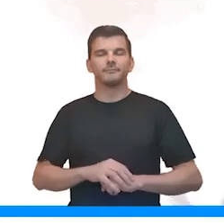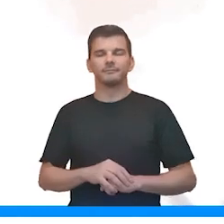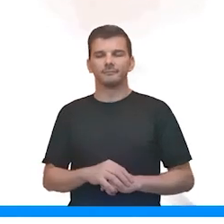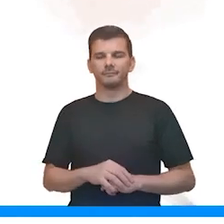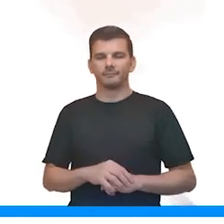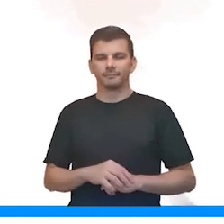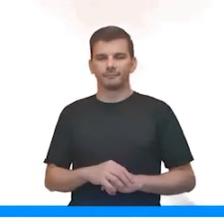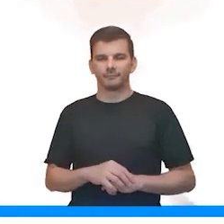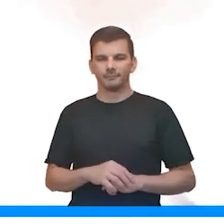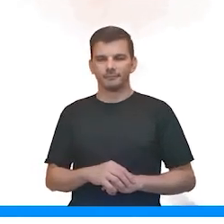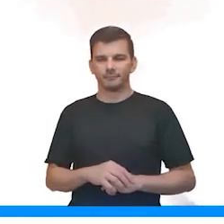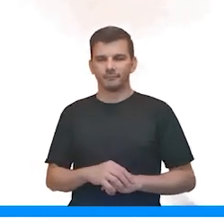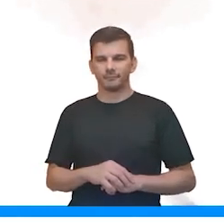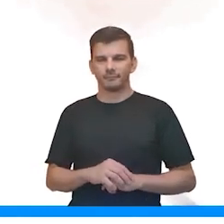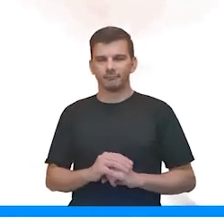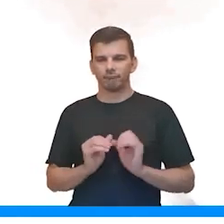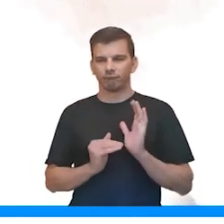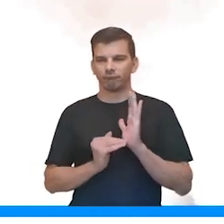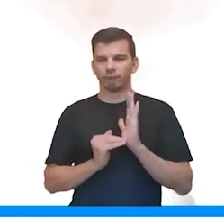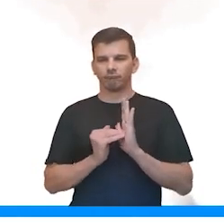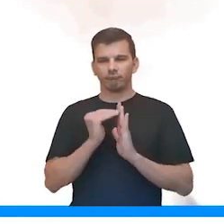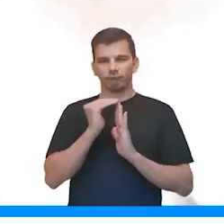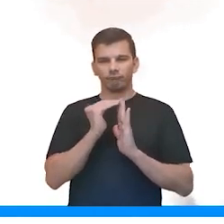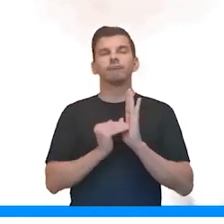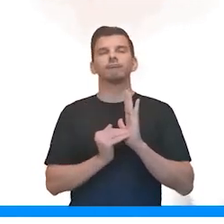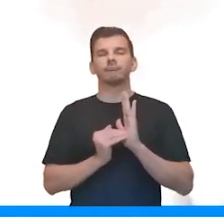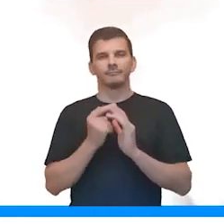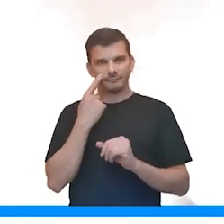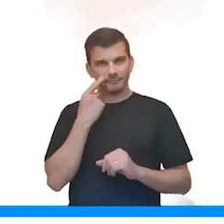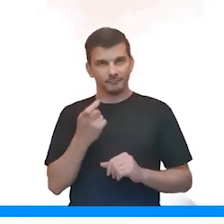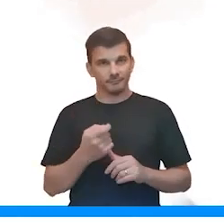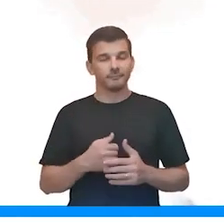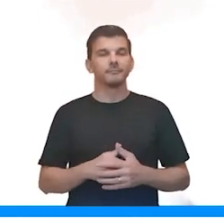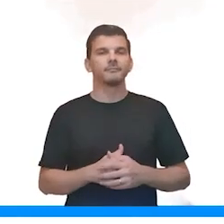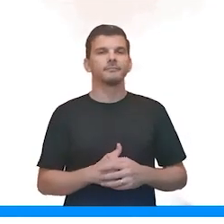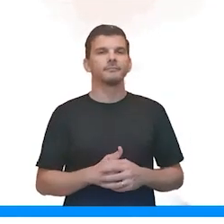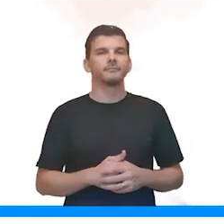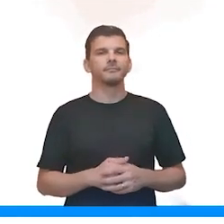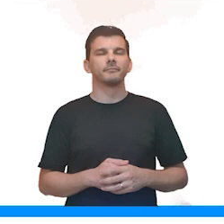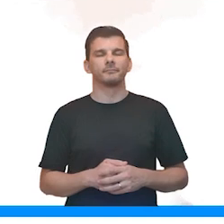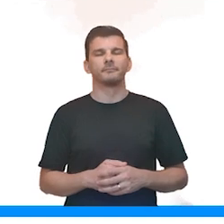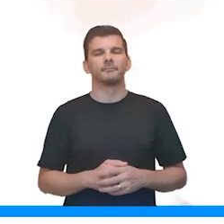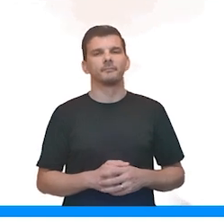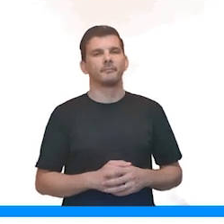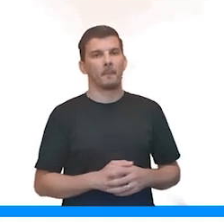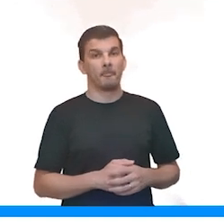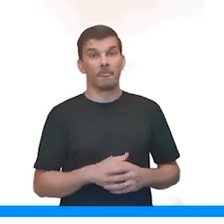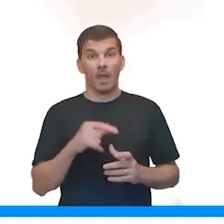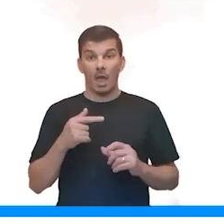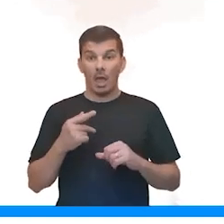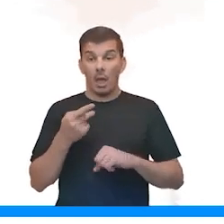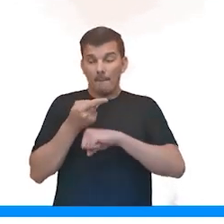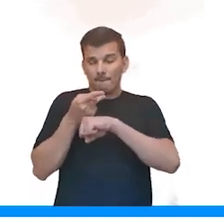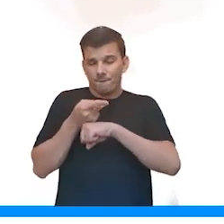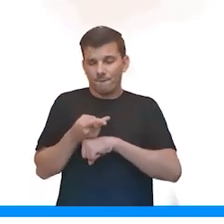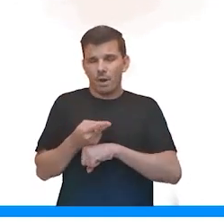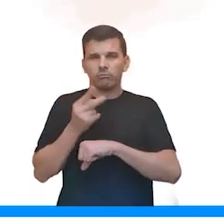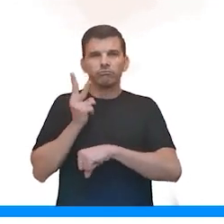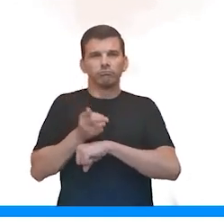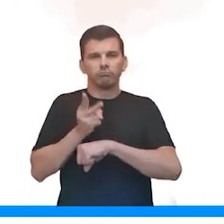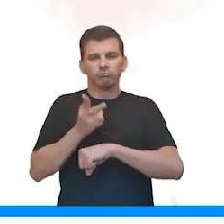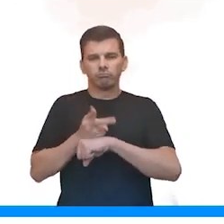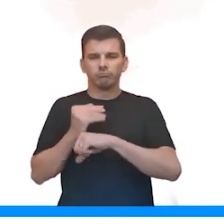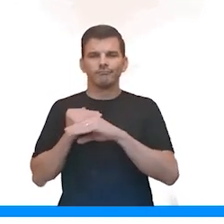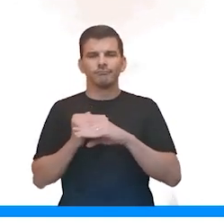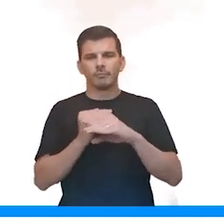vamos lá. Aumentei o volume, aumentou a temperatura, perdão. Diminuiu o volume, diminuiu a temperatura. Legal, né? Bem legal, né? E